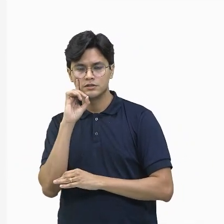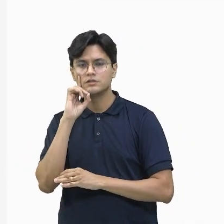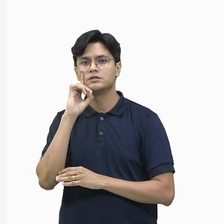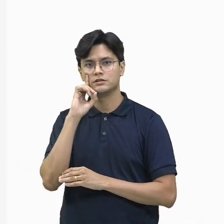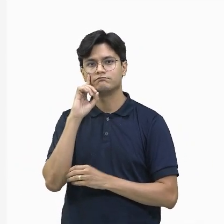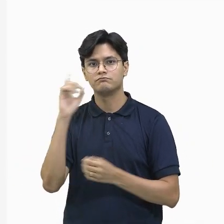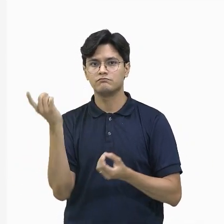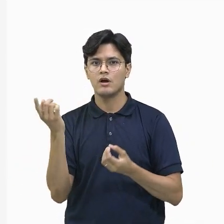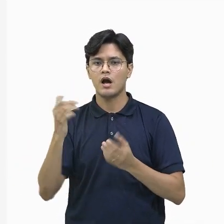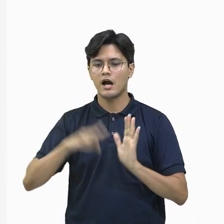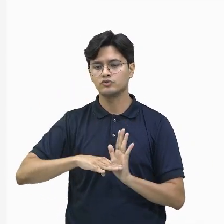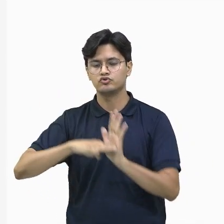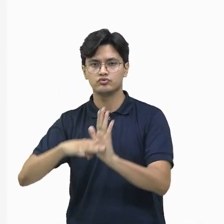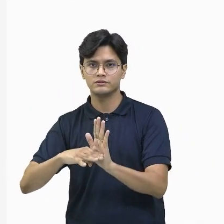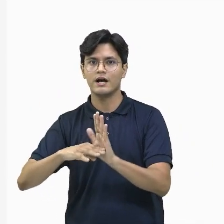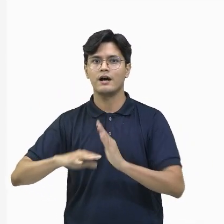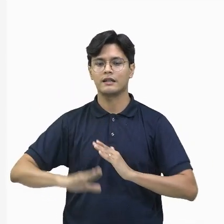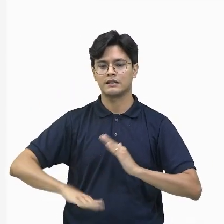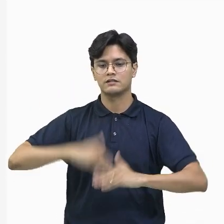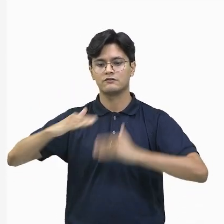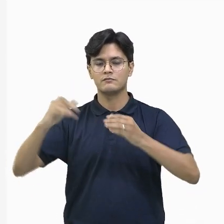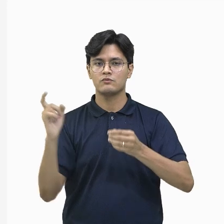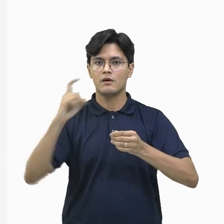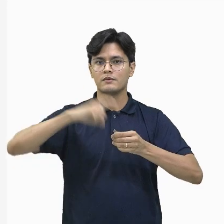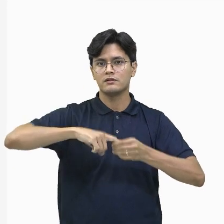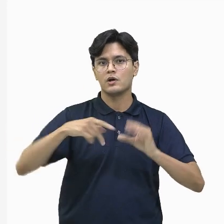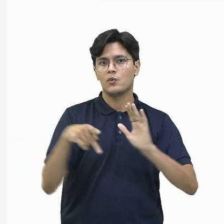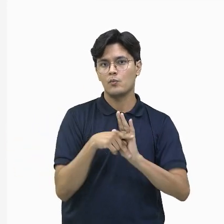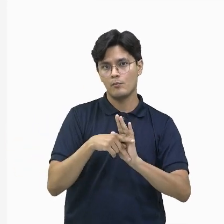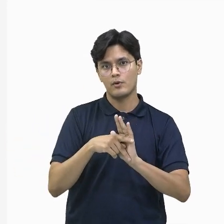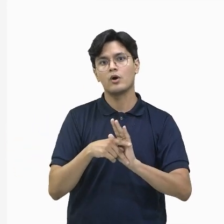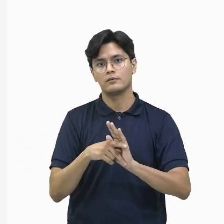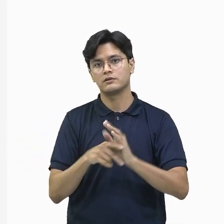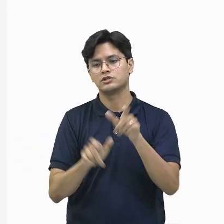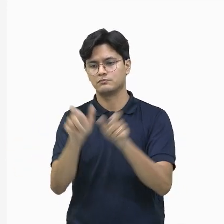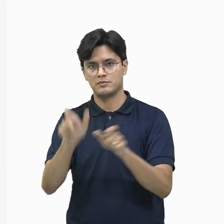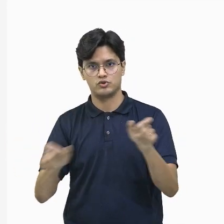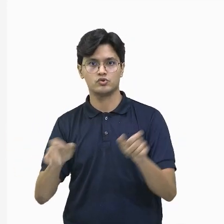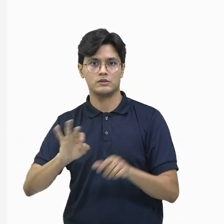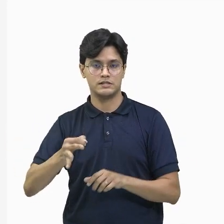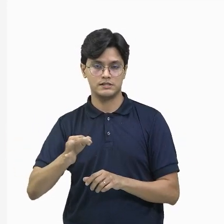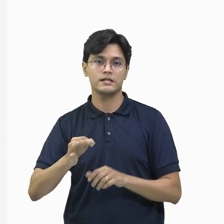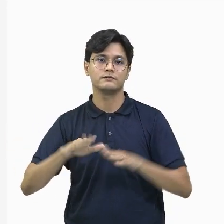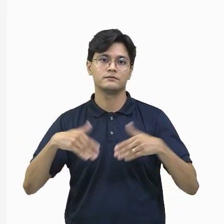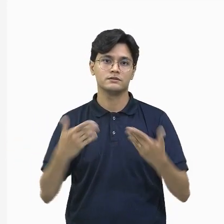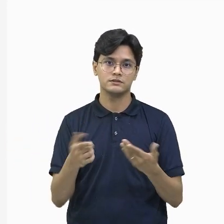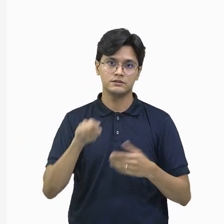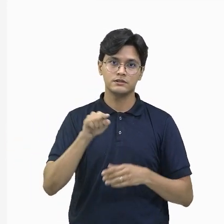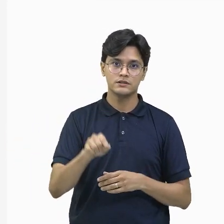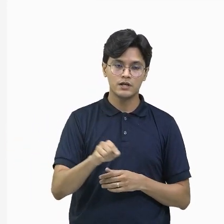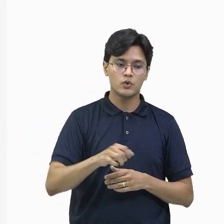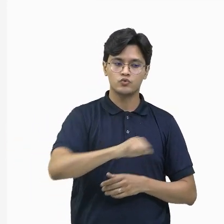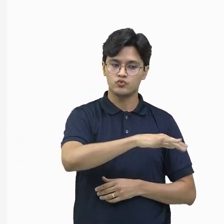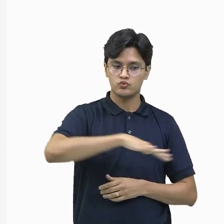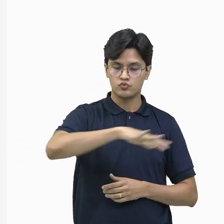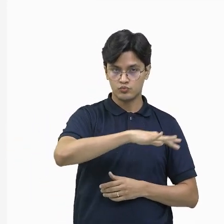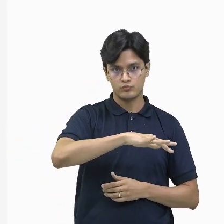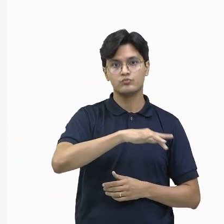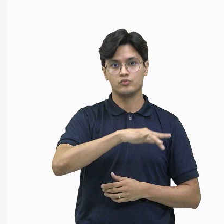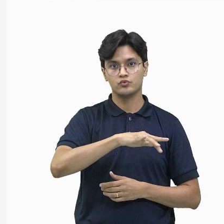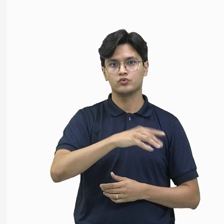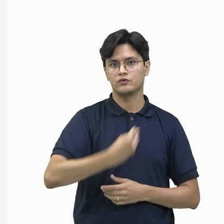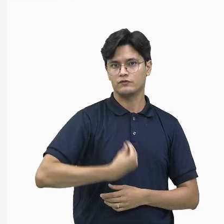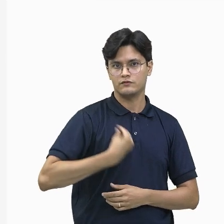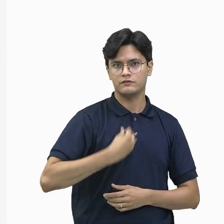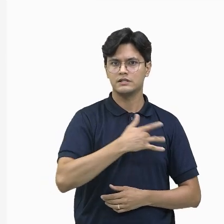de pacientes. Com o tempo, esse método foi adotado no mundo fitness como uma forma